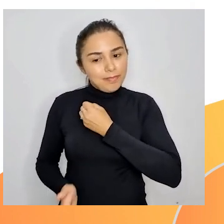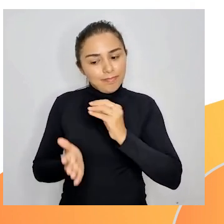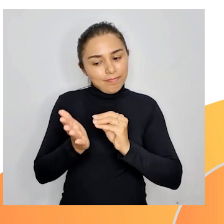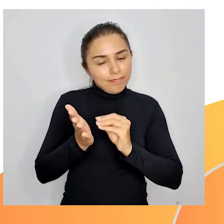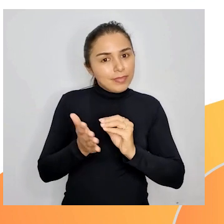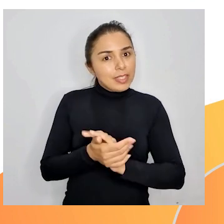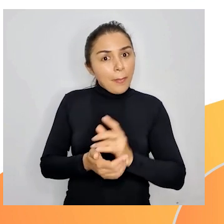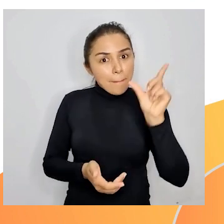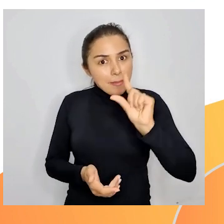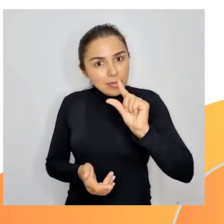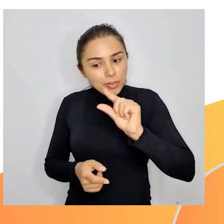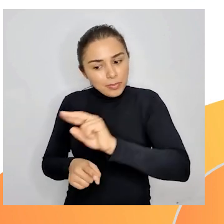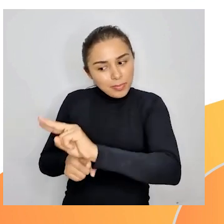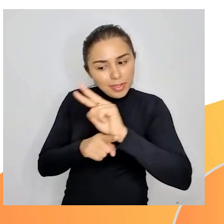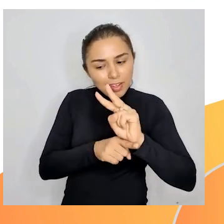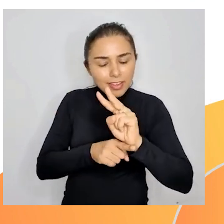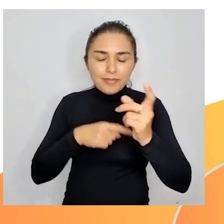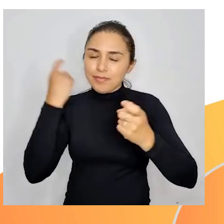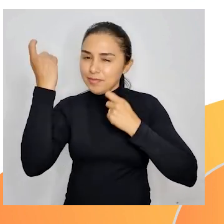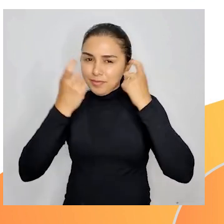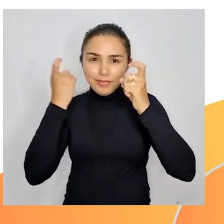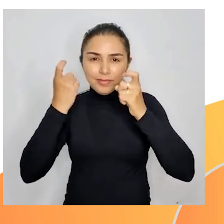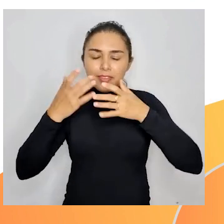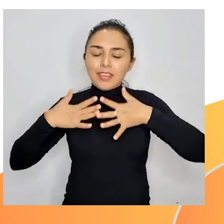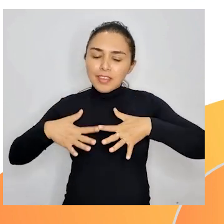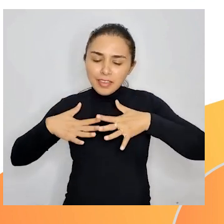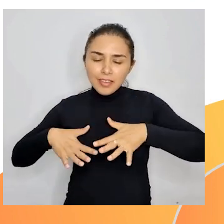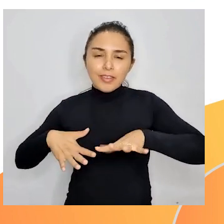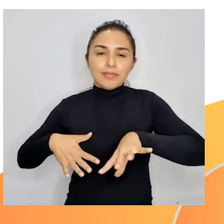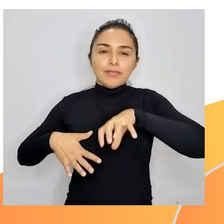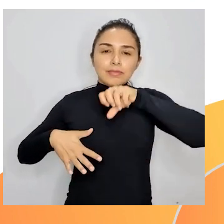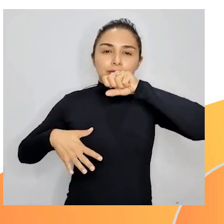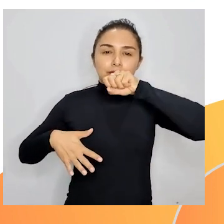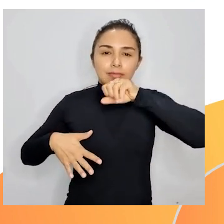precisa se preocupar. Calma, respira e faz com